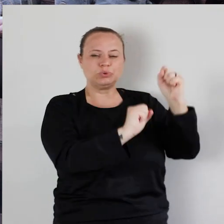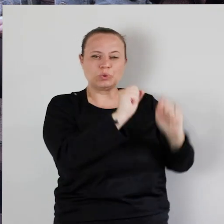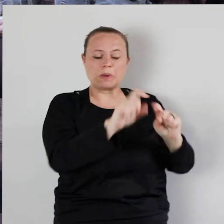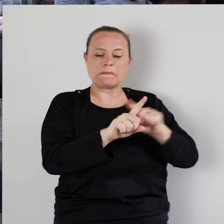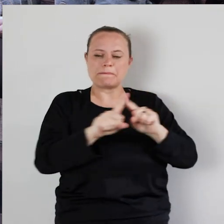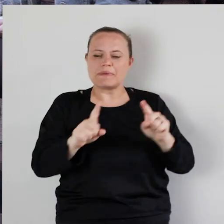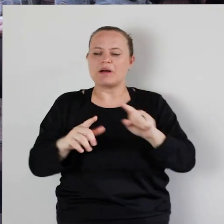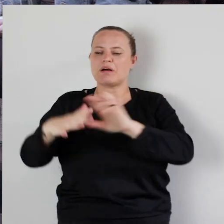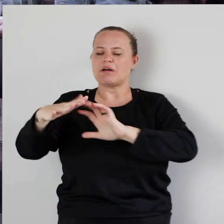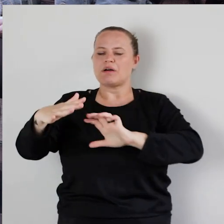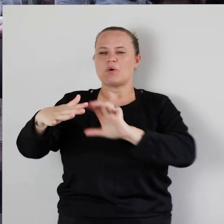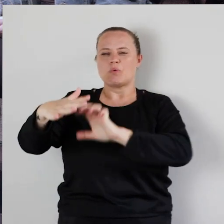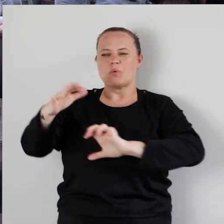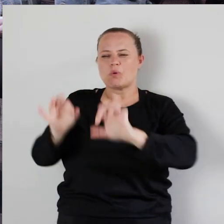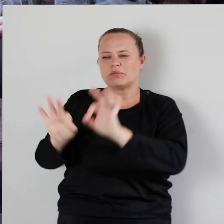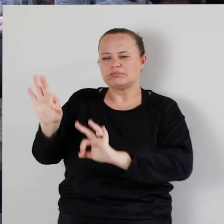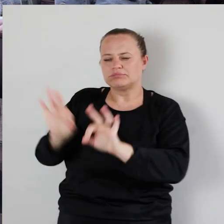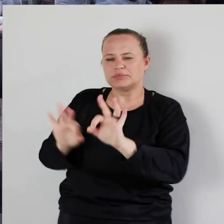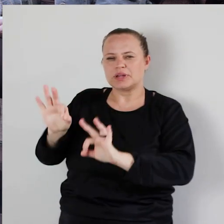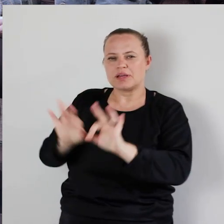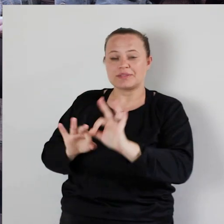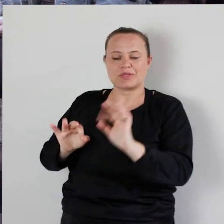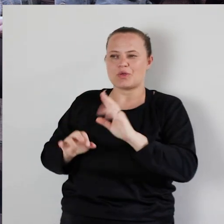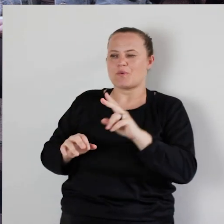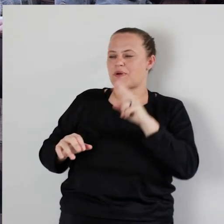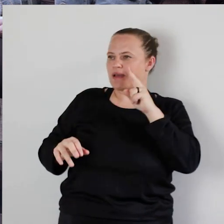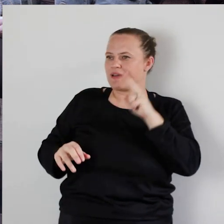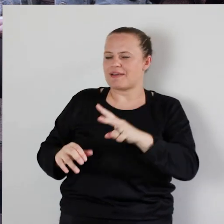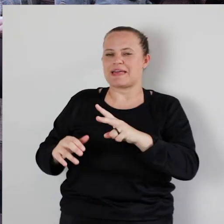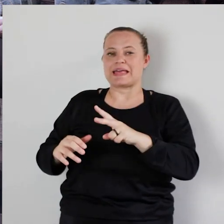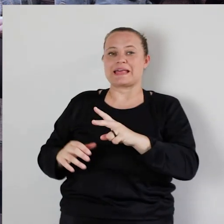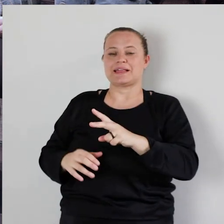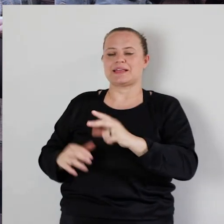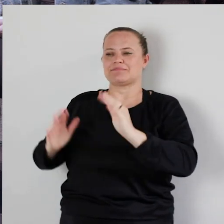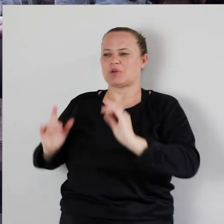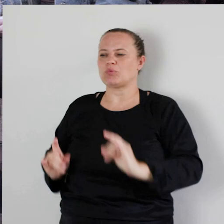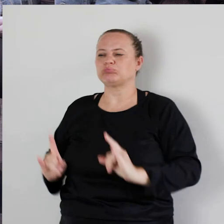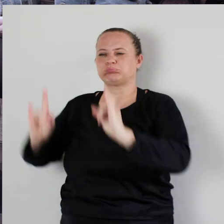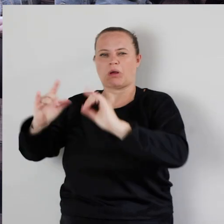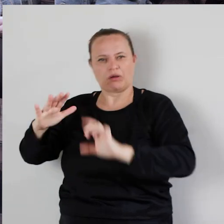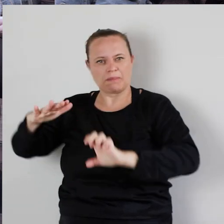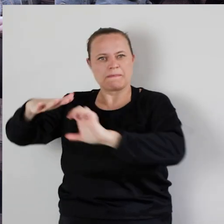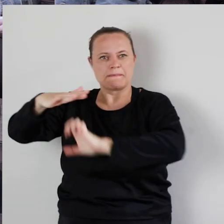burocráticas, que tivesse na sua dinâmica, no seu